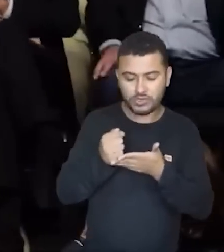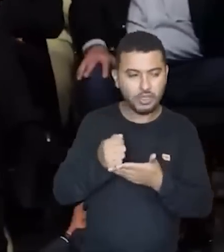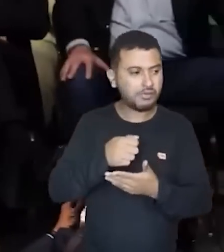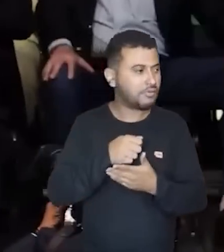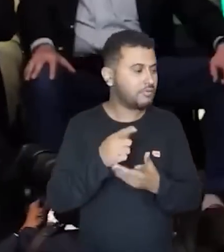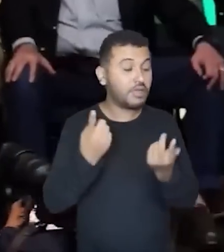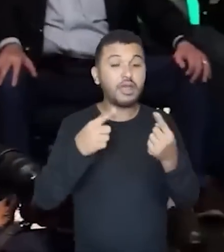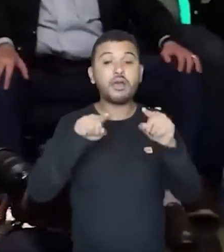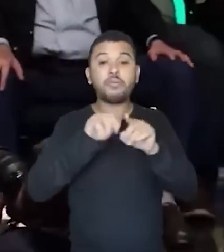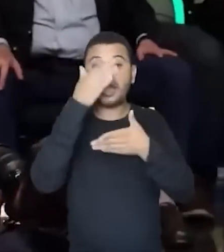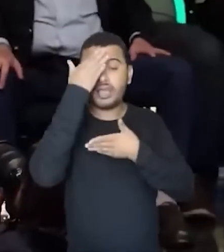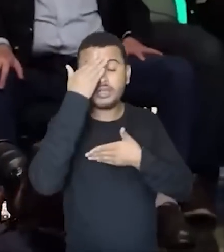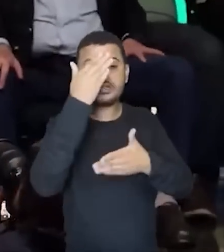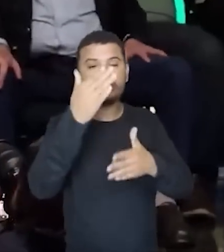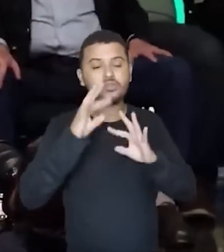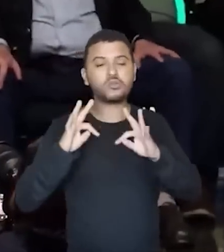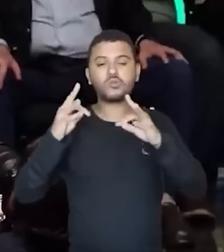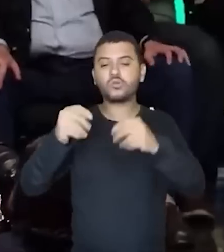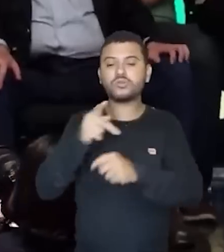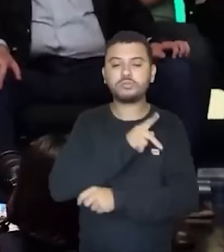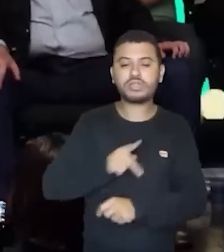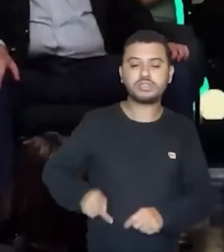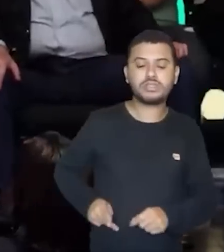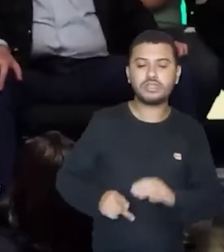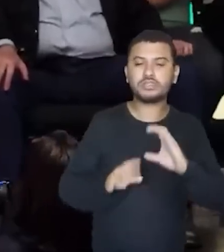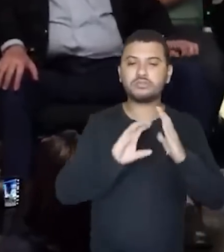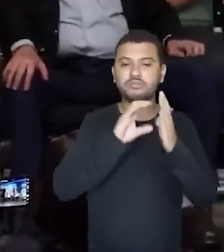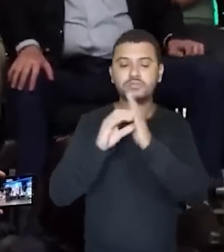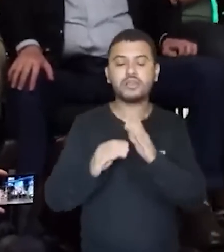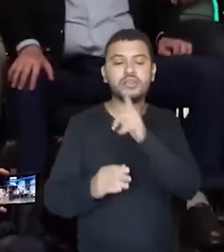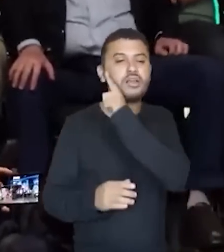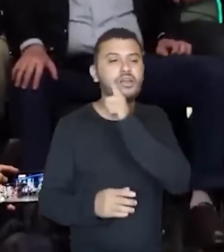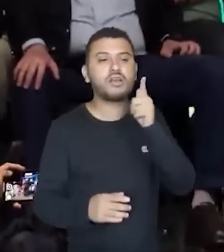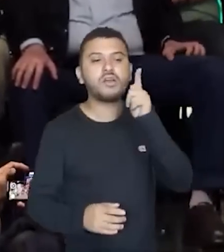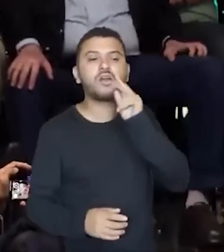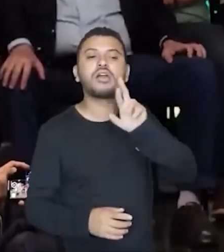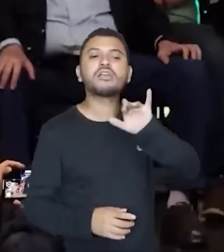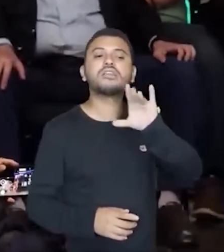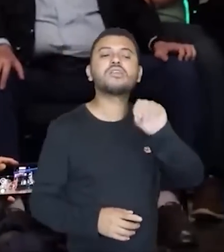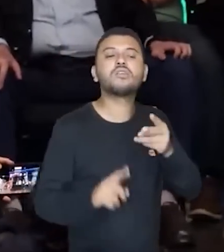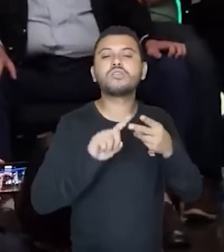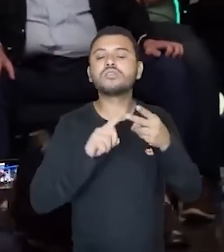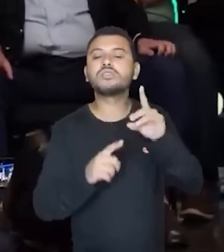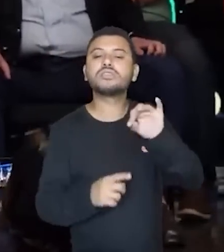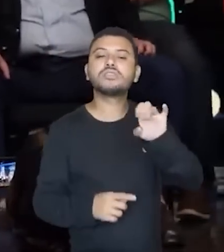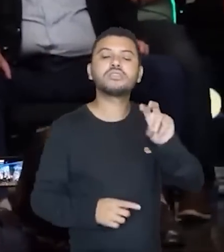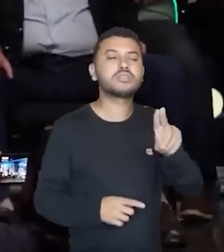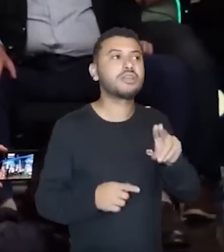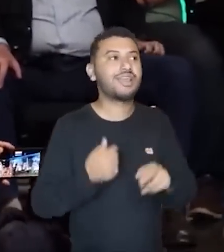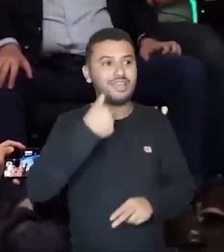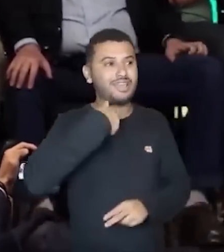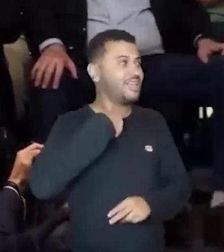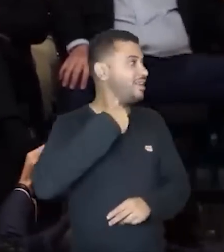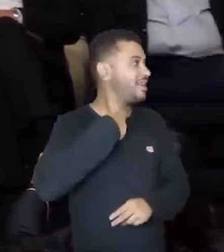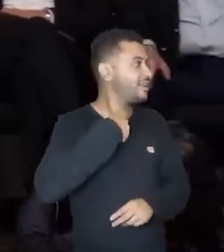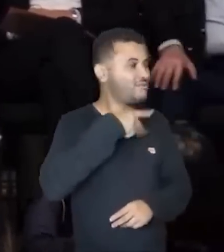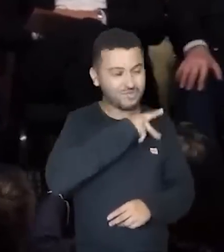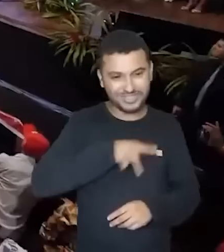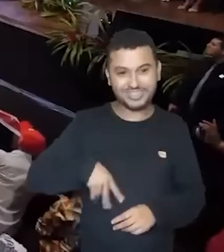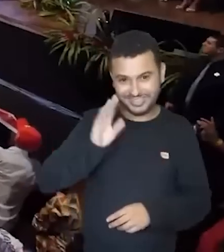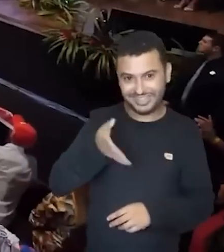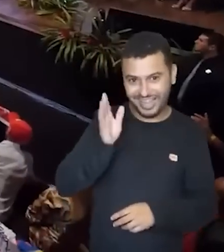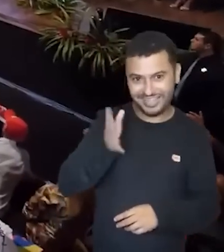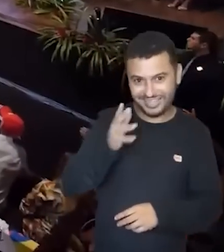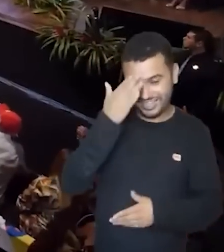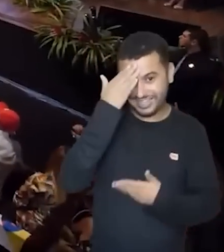agradecer a todos os presidentes do partido, aqui eu estou vendo a Gleice, o Rio Falcão, o Zé Dirceu, não sei, eu mesmo já fui presidente. Eu quero